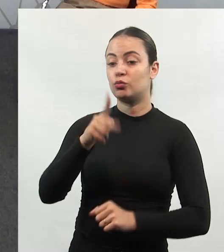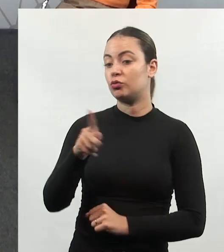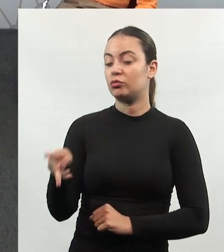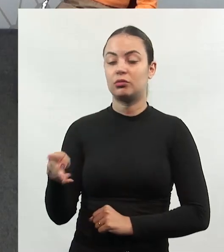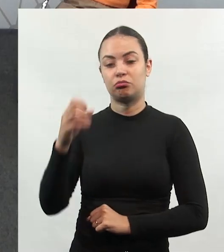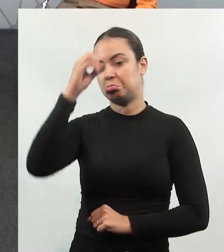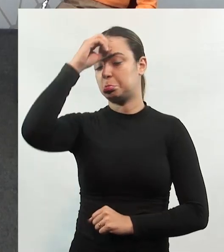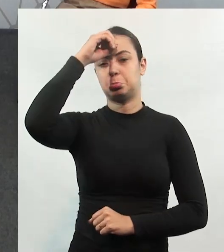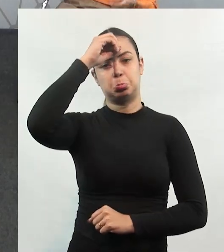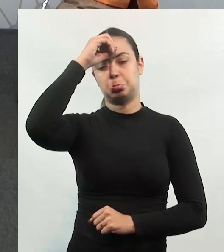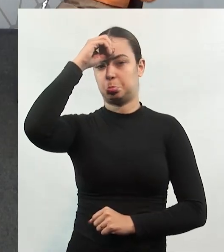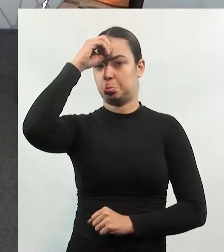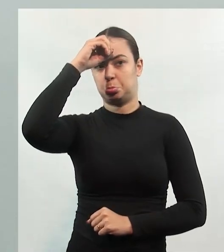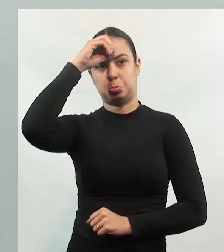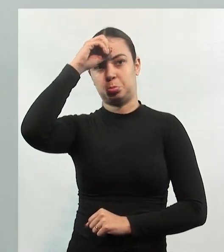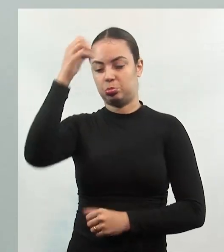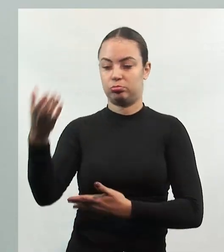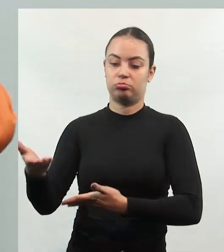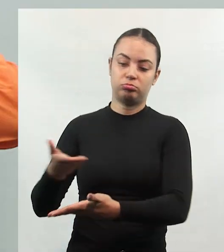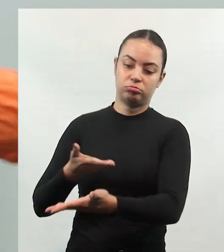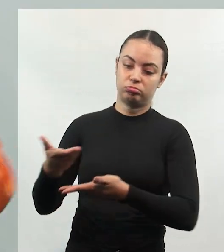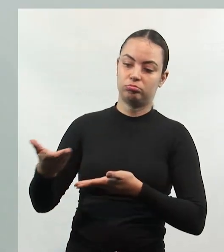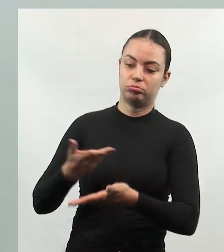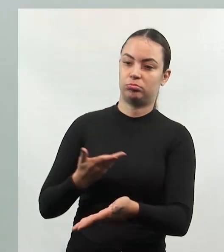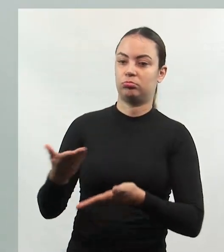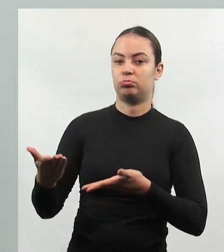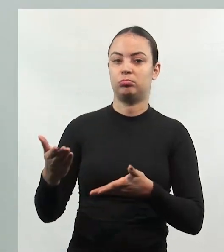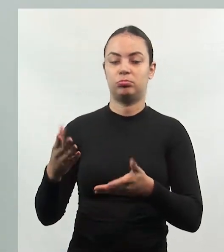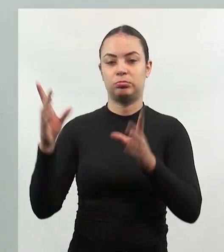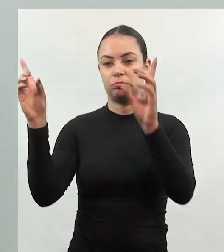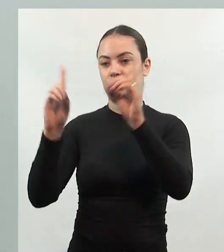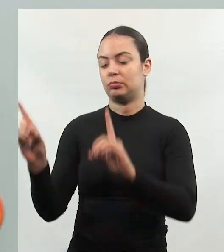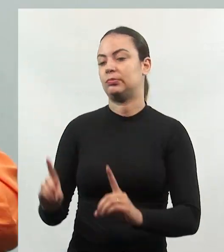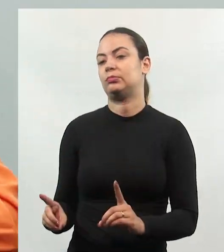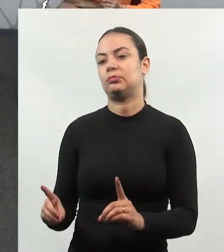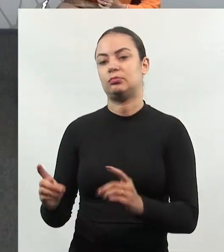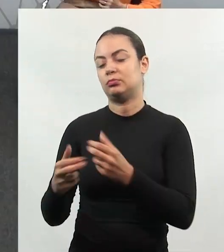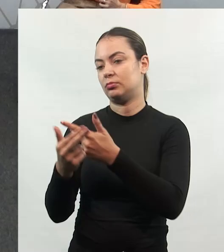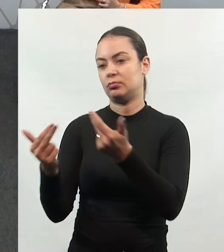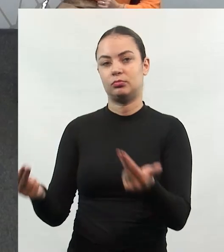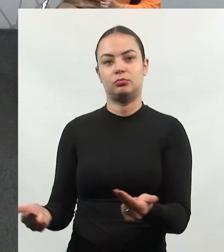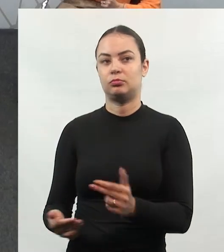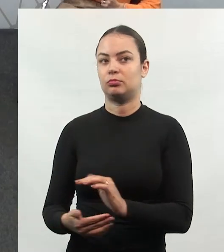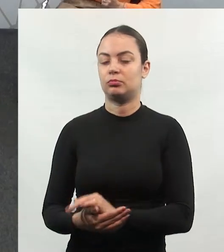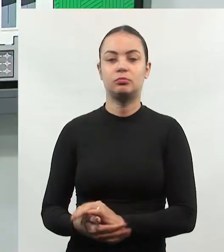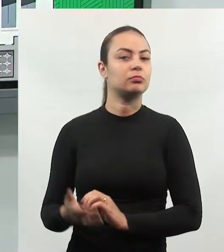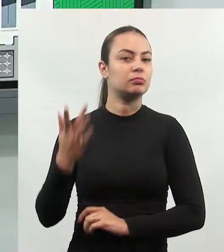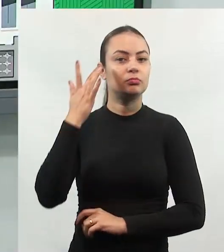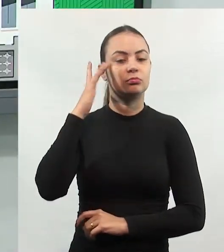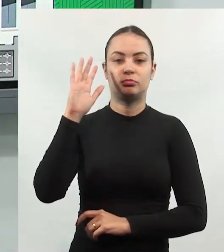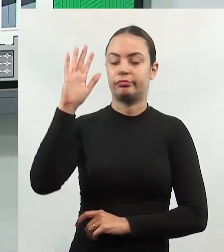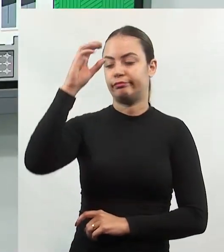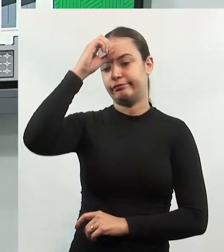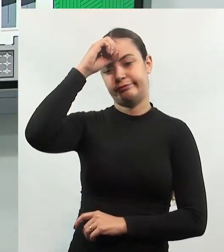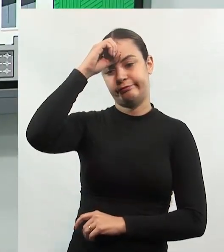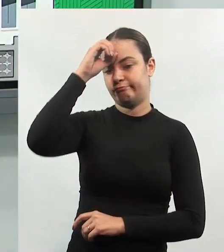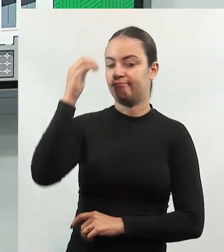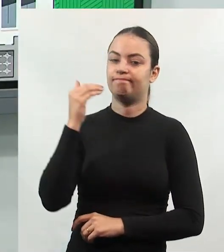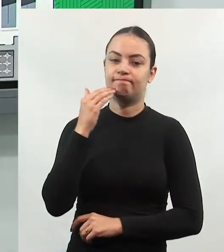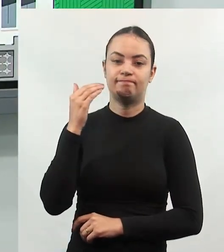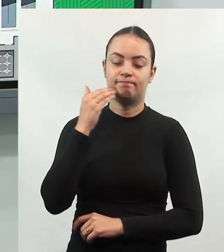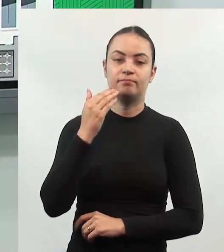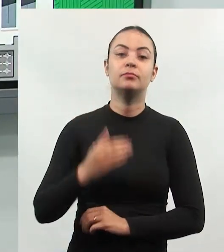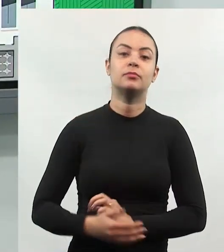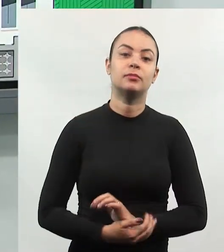Aí eu pensei, como é que eu faço para parecer mais velha aqui nessa sala agora, né? E eu lembro que a senhora falou na última audiência pública que a gente participou, que foi até aquela